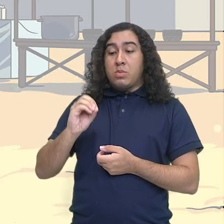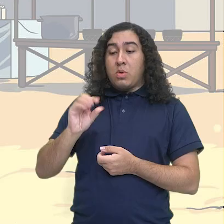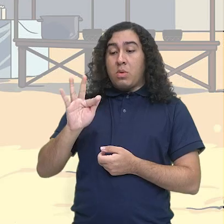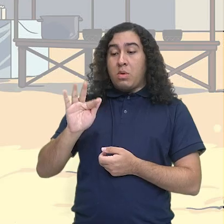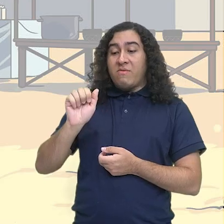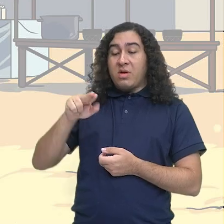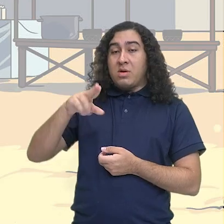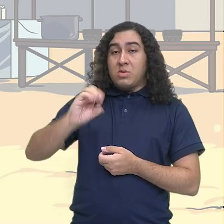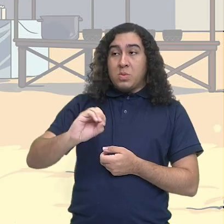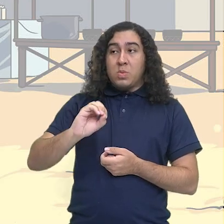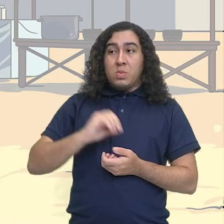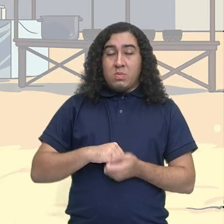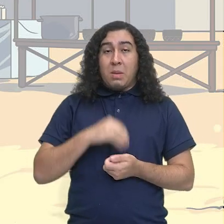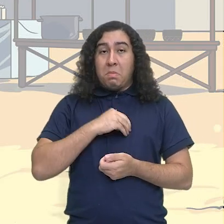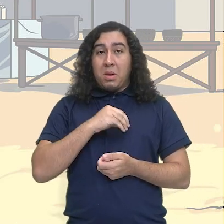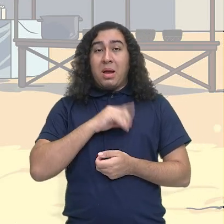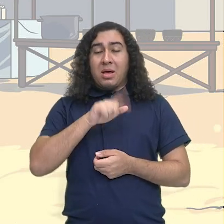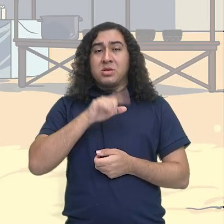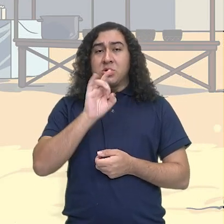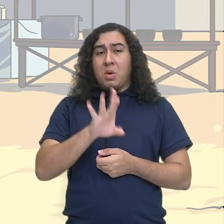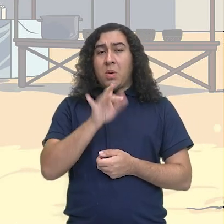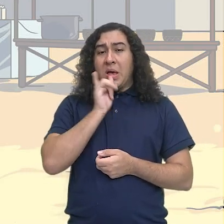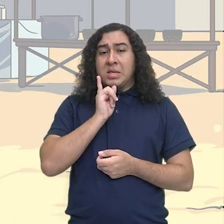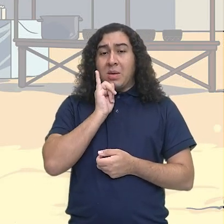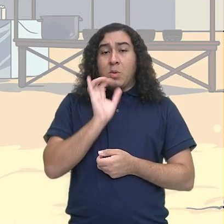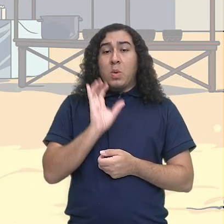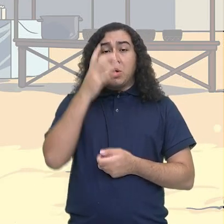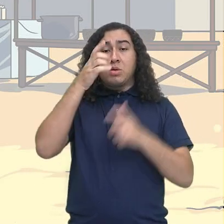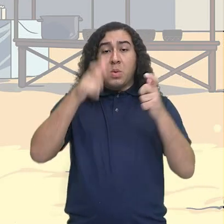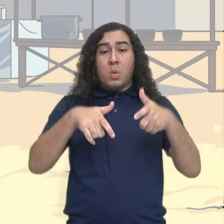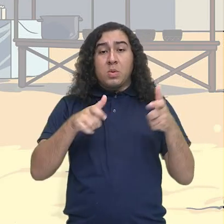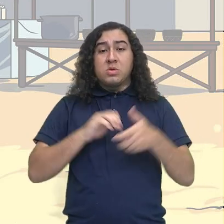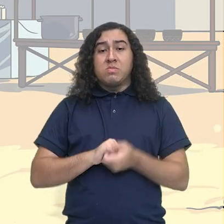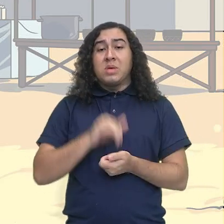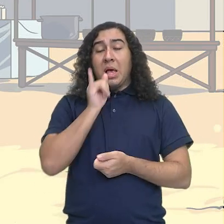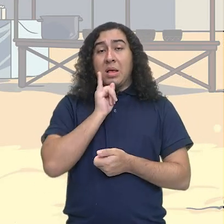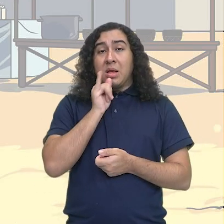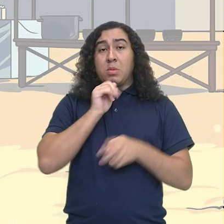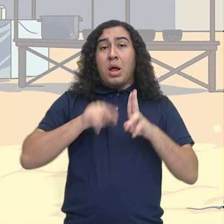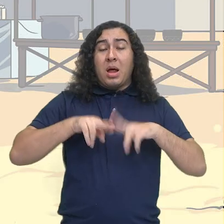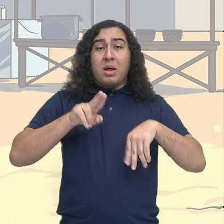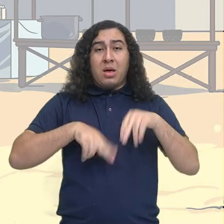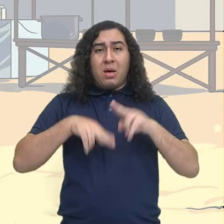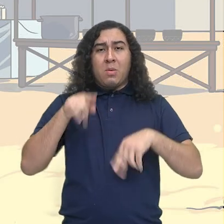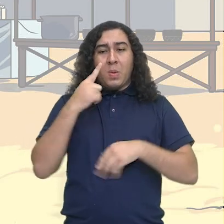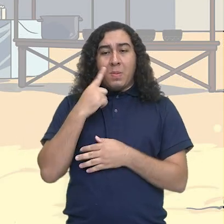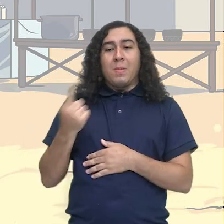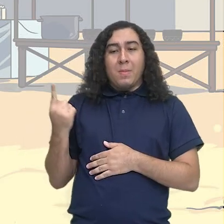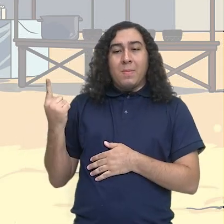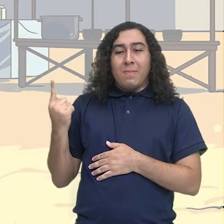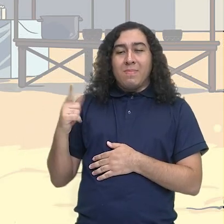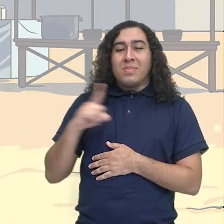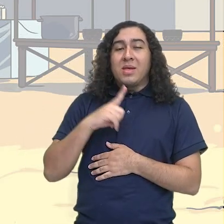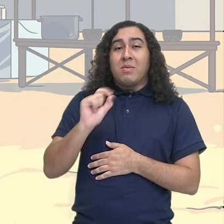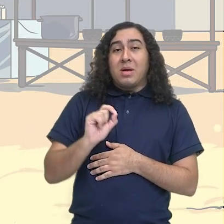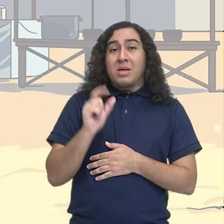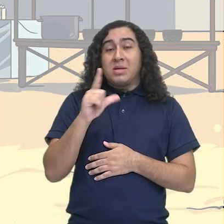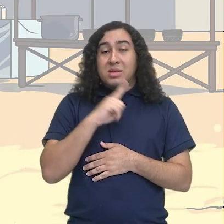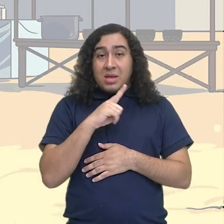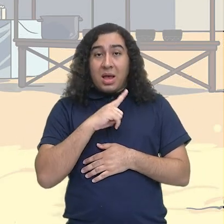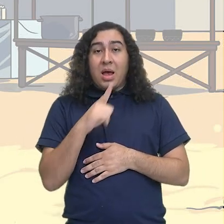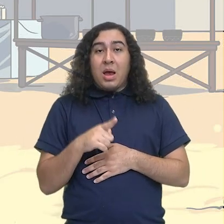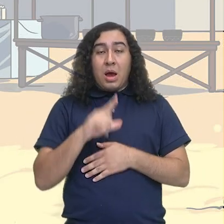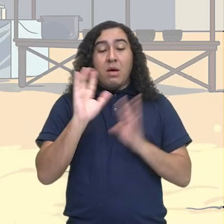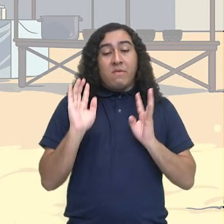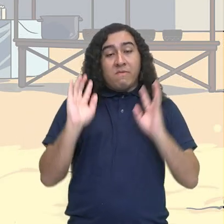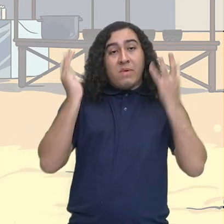só um exemplo do que acontece, por exemplo, no arraial de São João. Exatamente, que tem o lado profano,